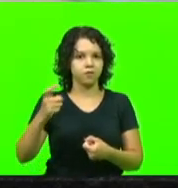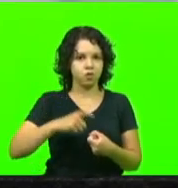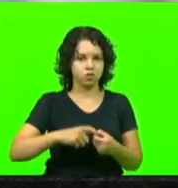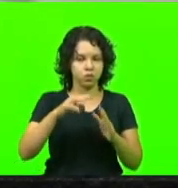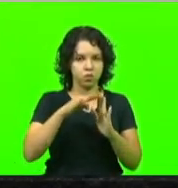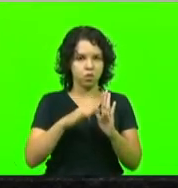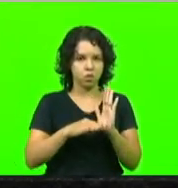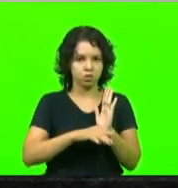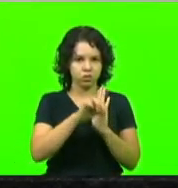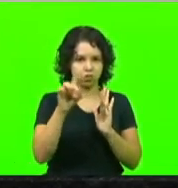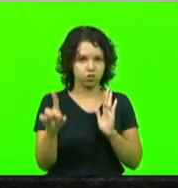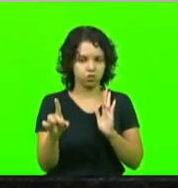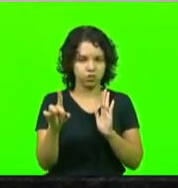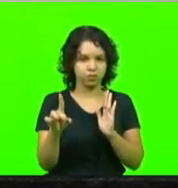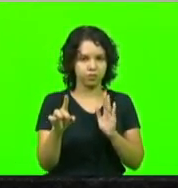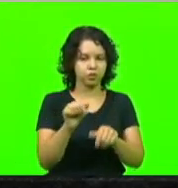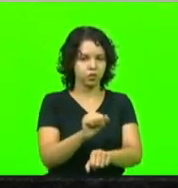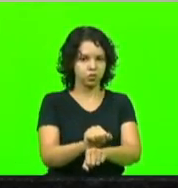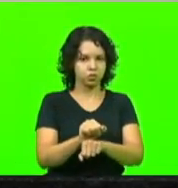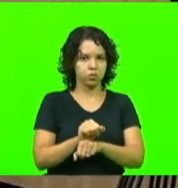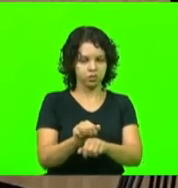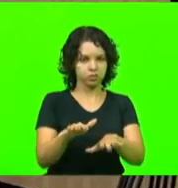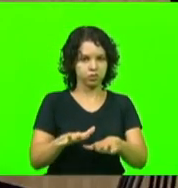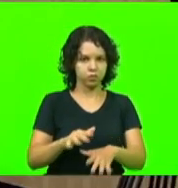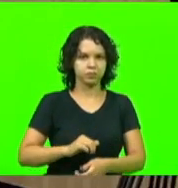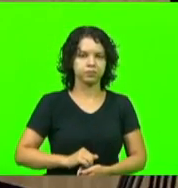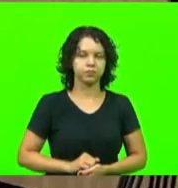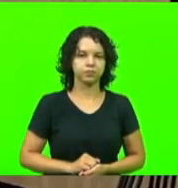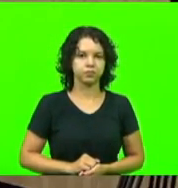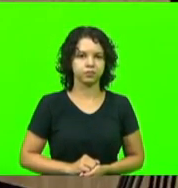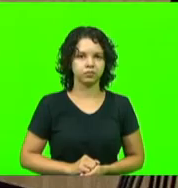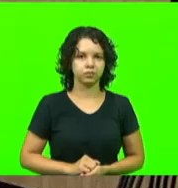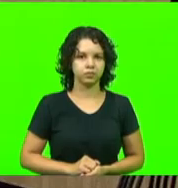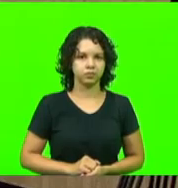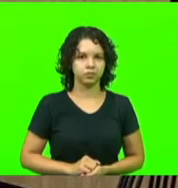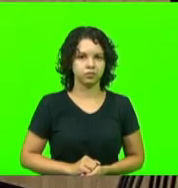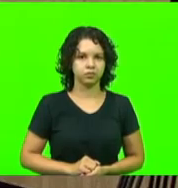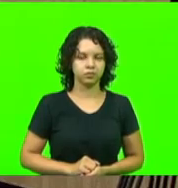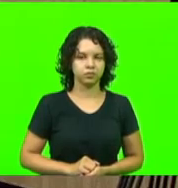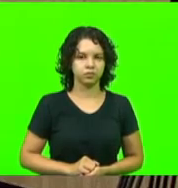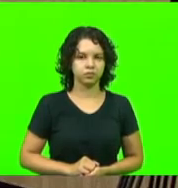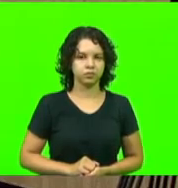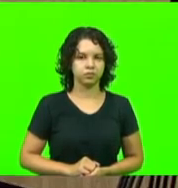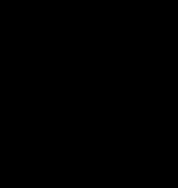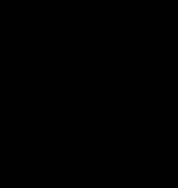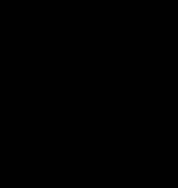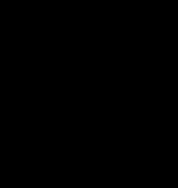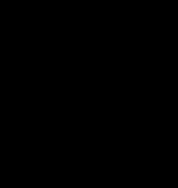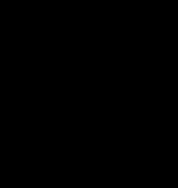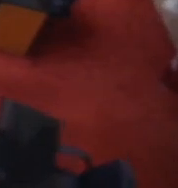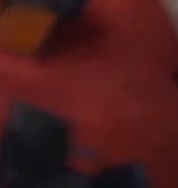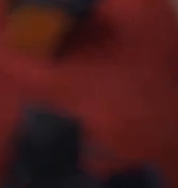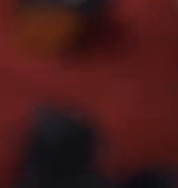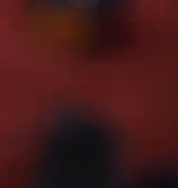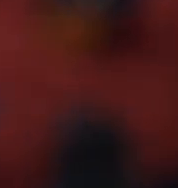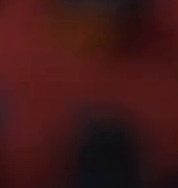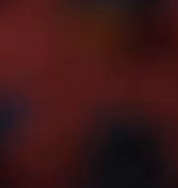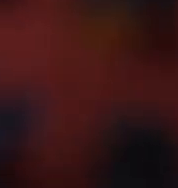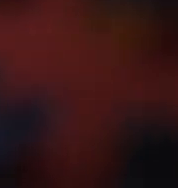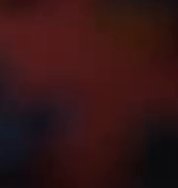ordem do dia. Está suspensa a sessão.